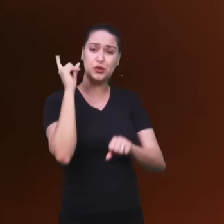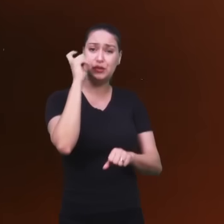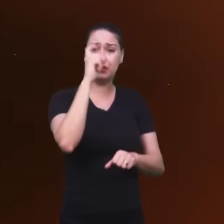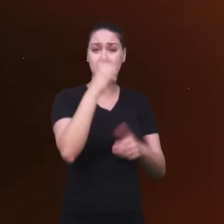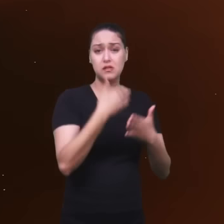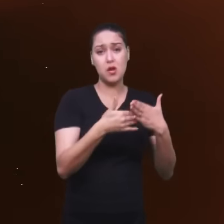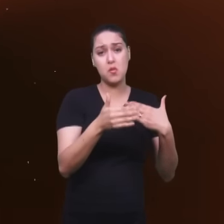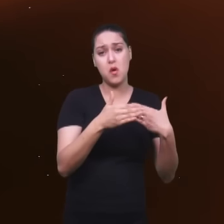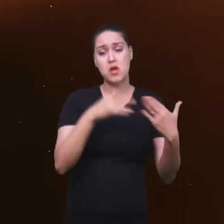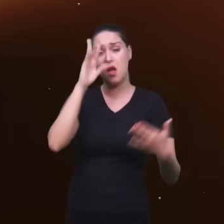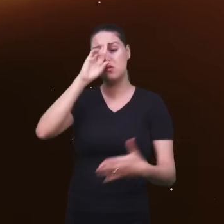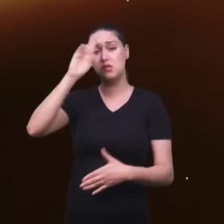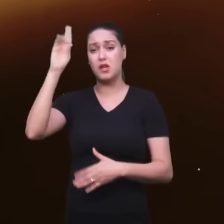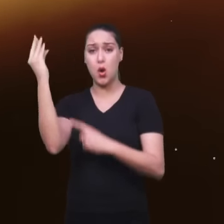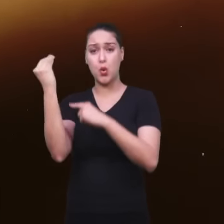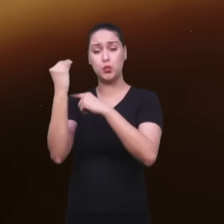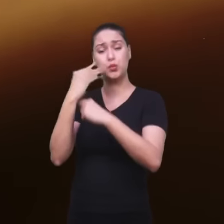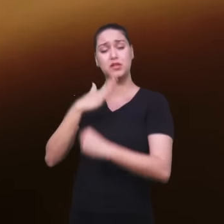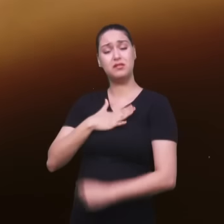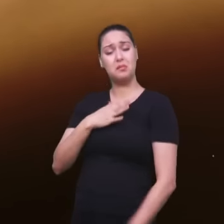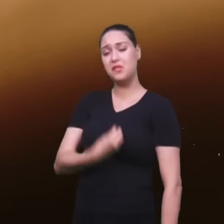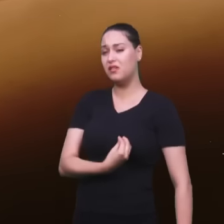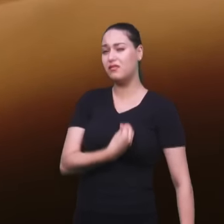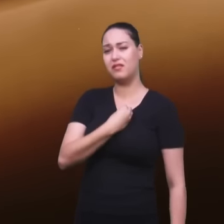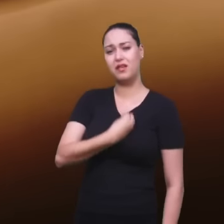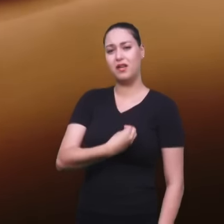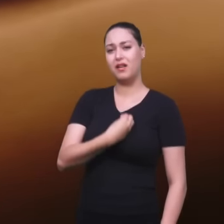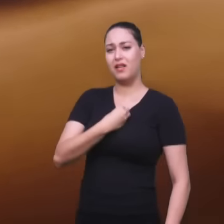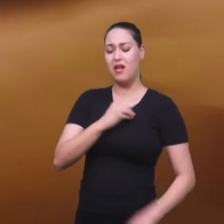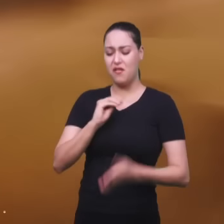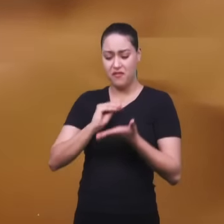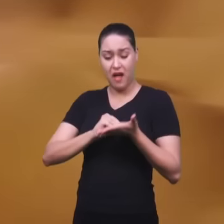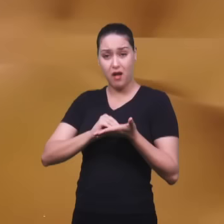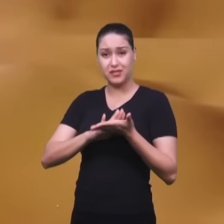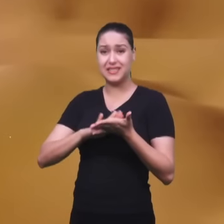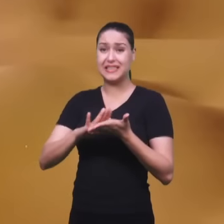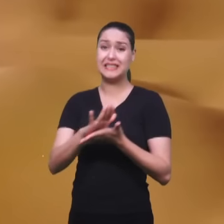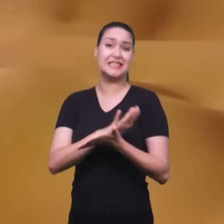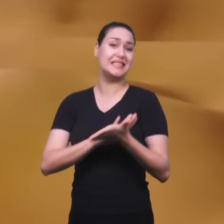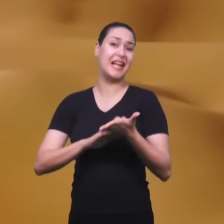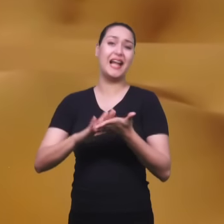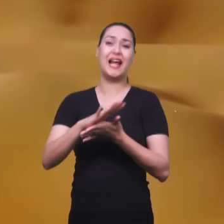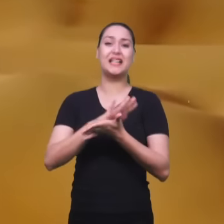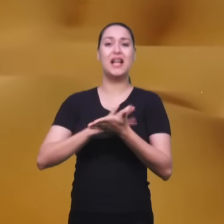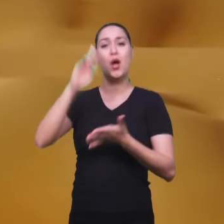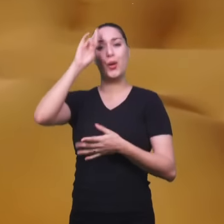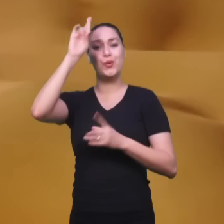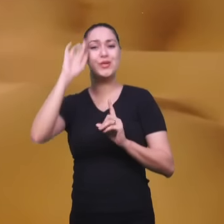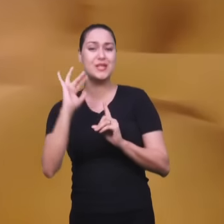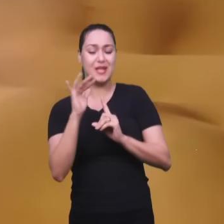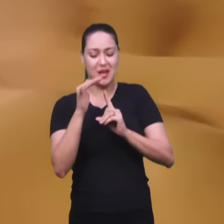mar e no deserto Eu me